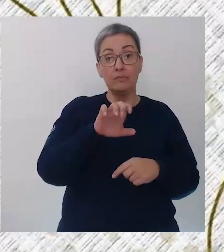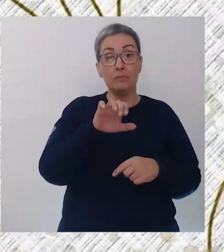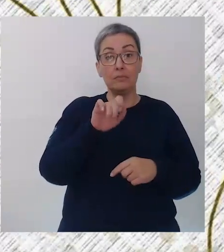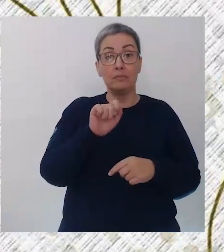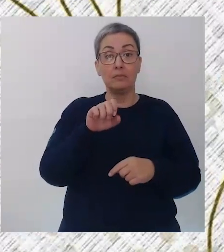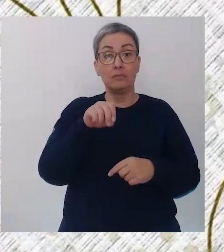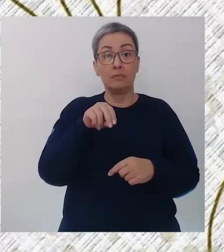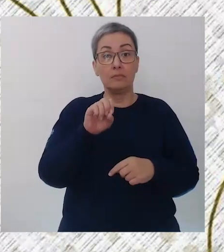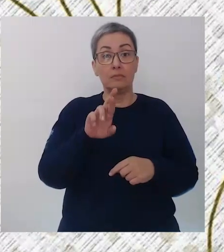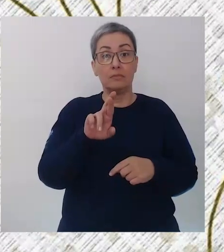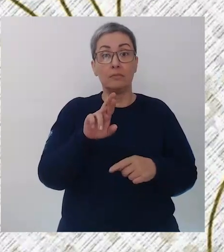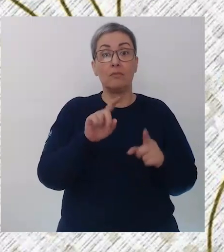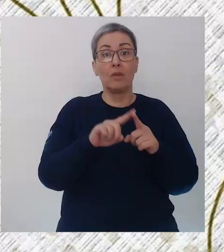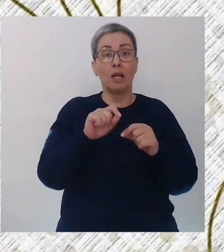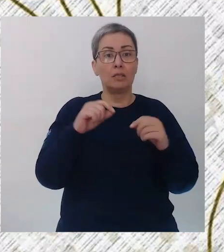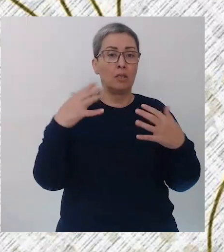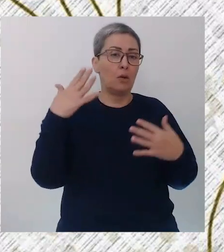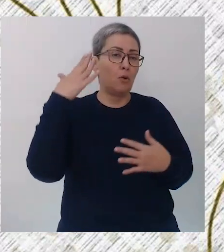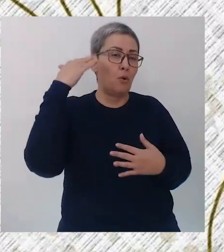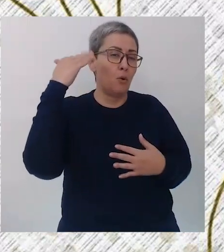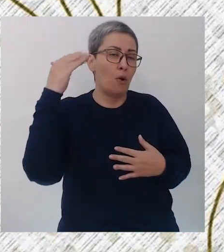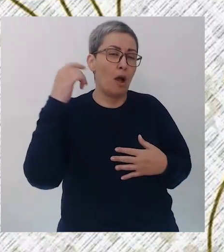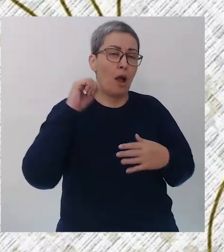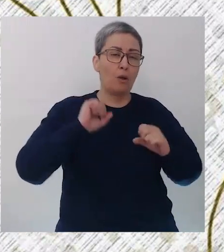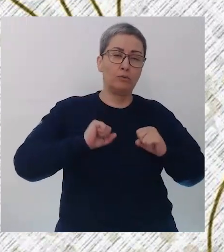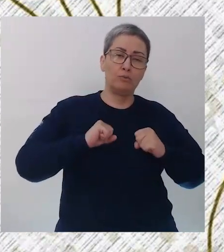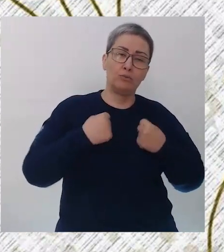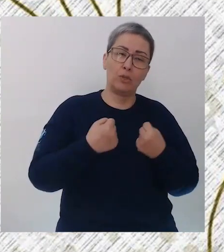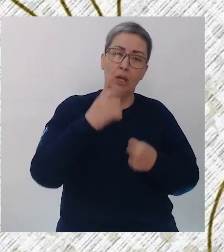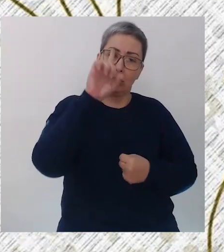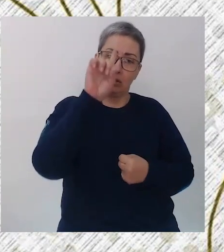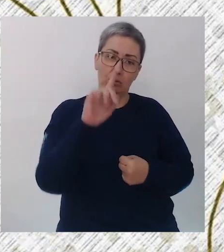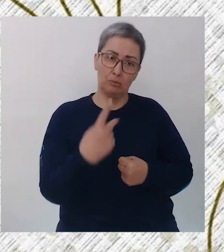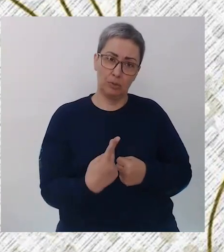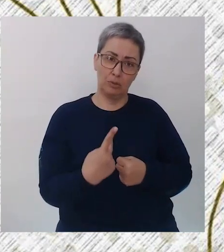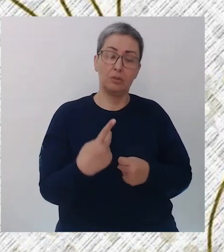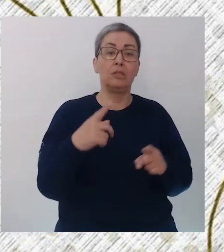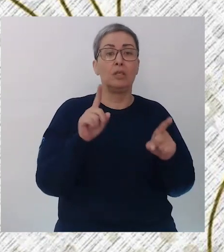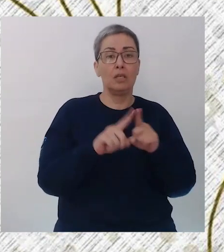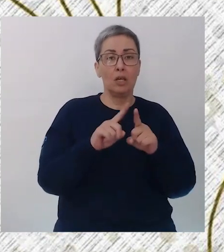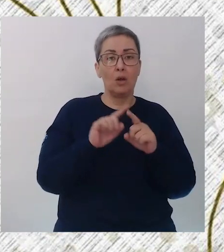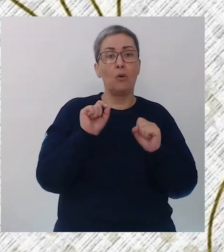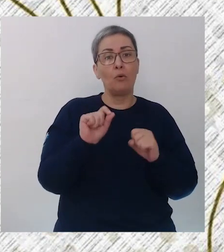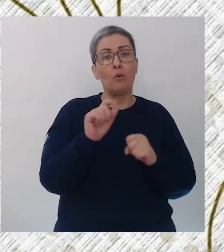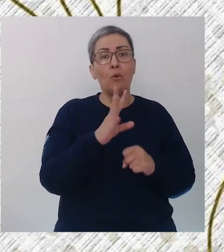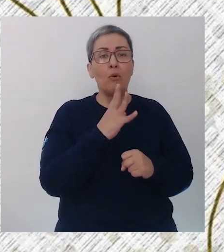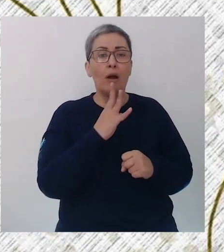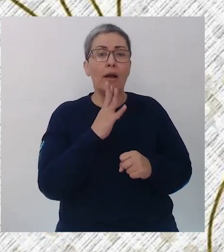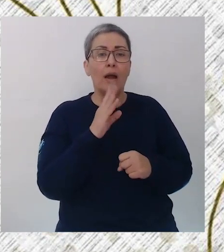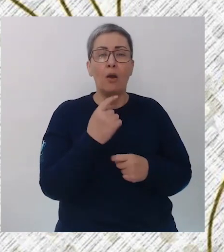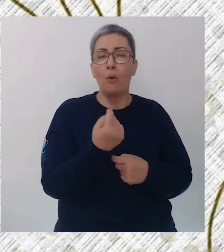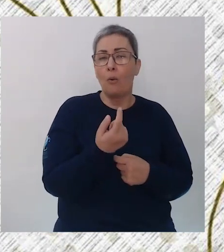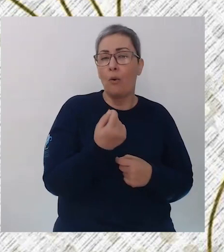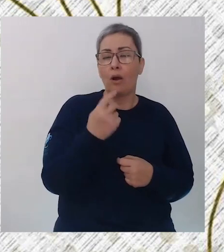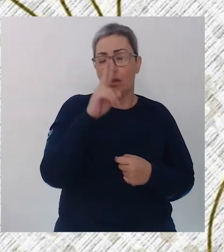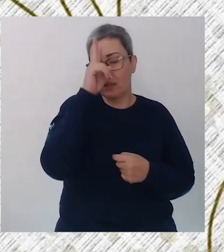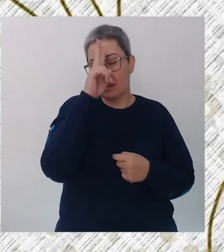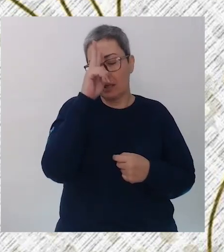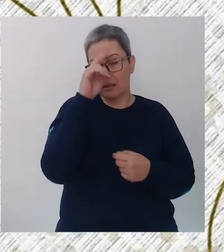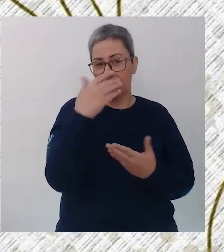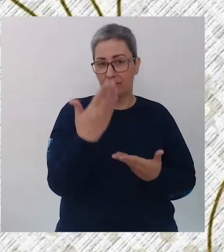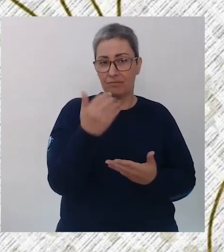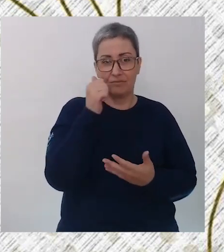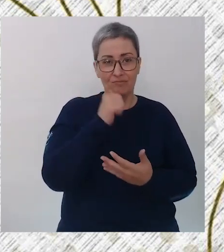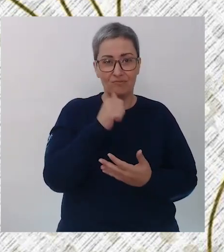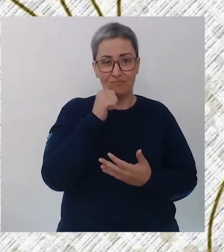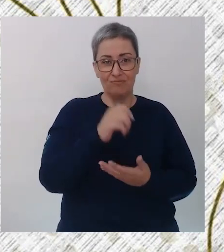Eleanor Roosevelt. Foi uma grande defensora dos direitos humanos, tá? E a gente vai conhecer um pouquinho da história